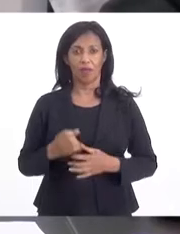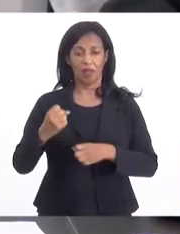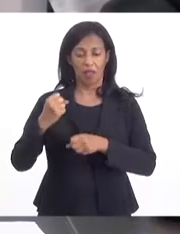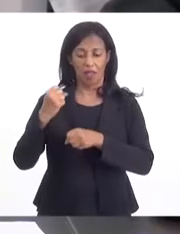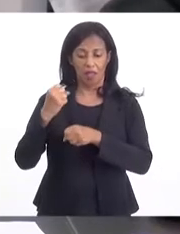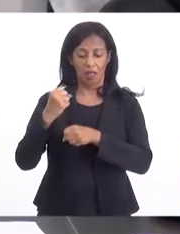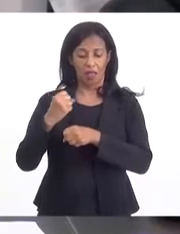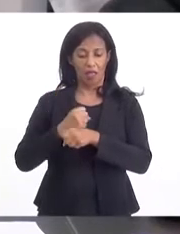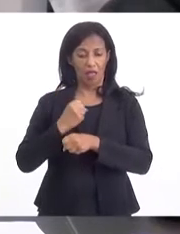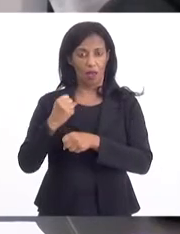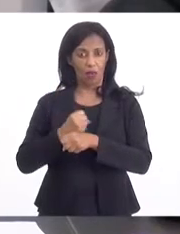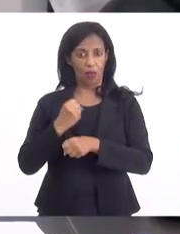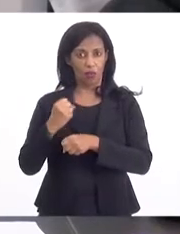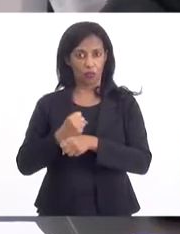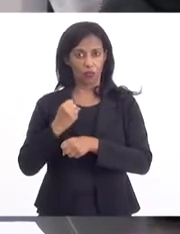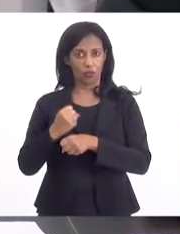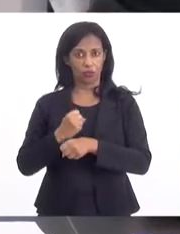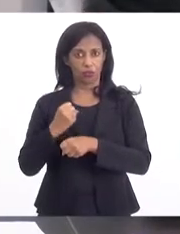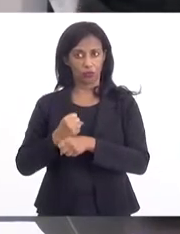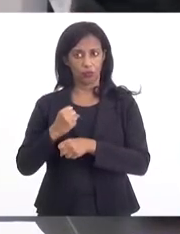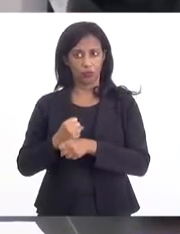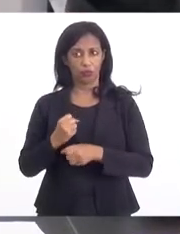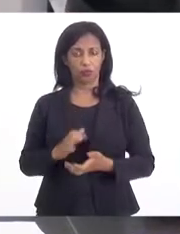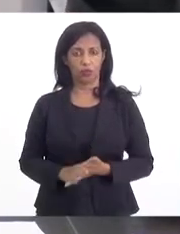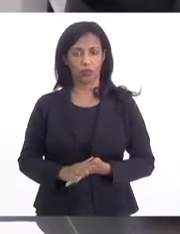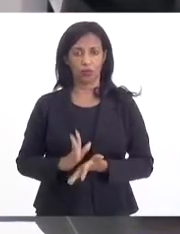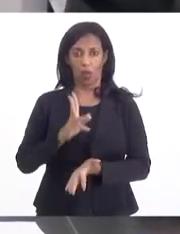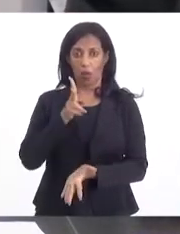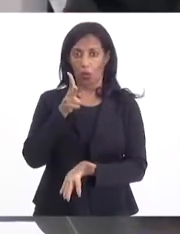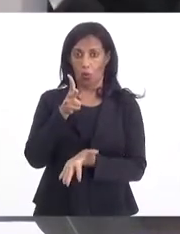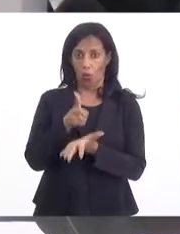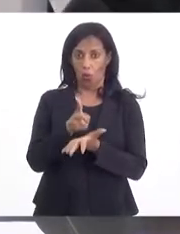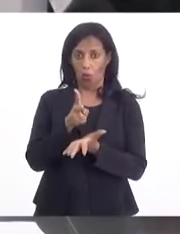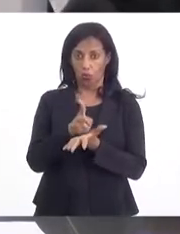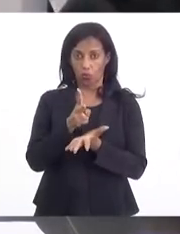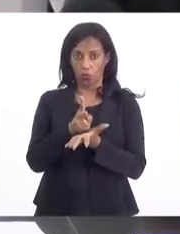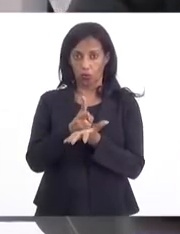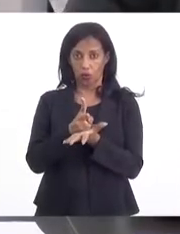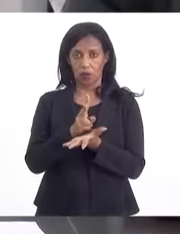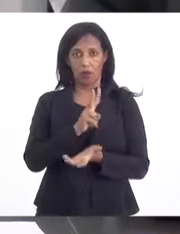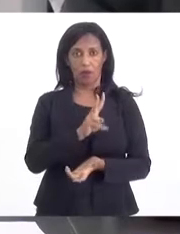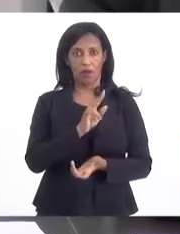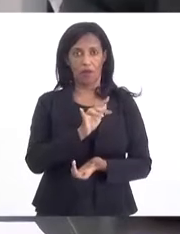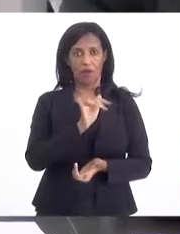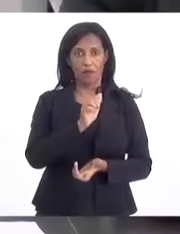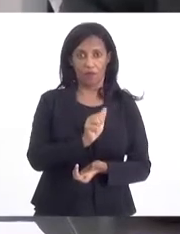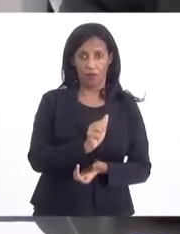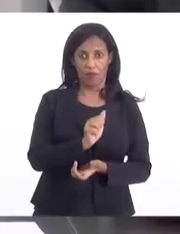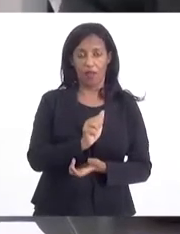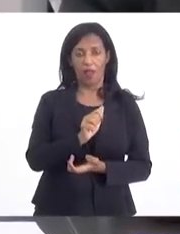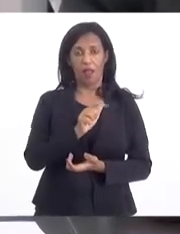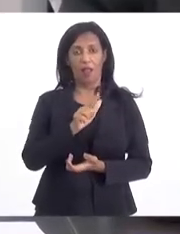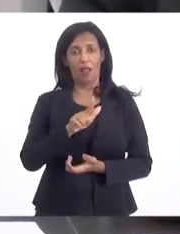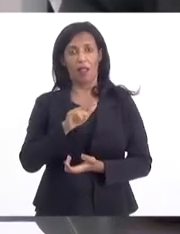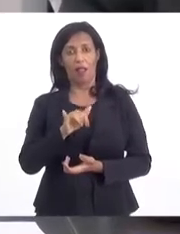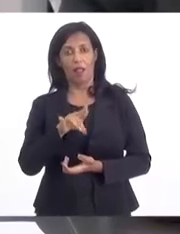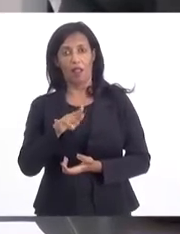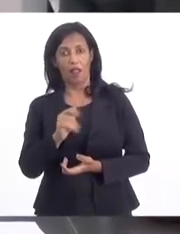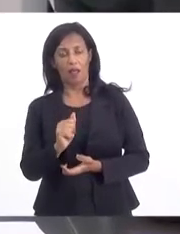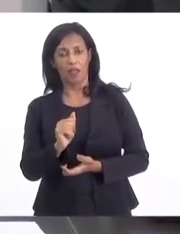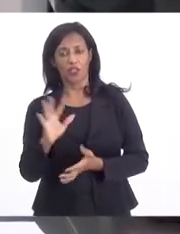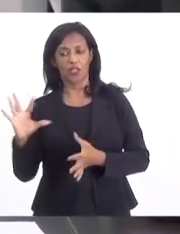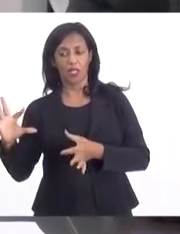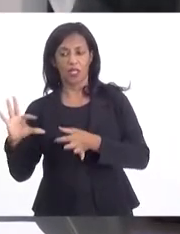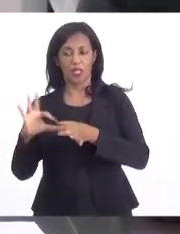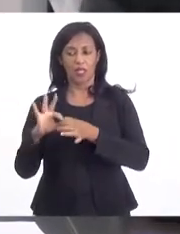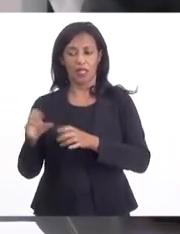a construção da continuação da Via Light, ligando a Pavuna à Avenida Brasil.